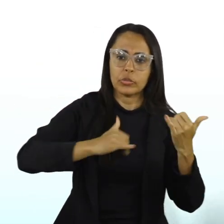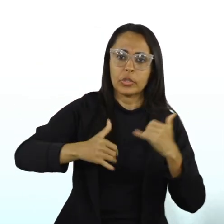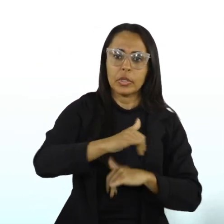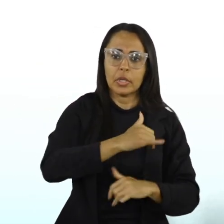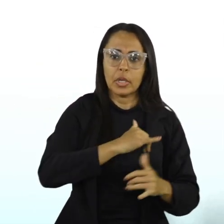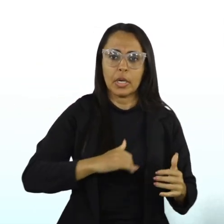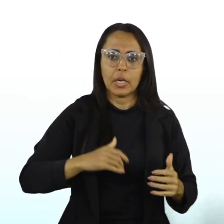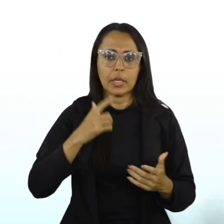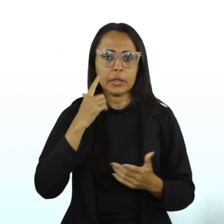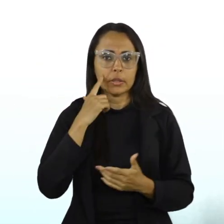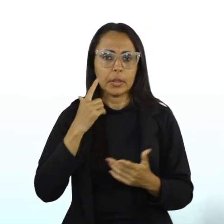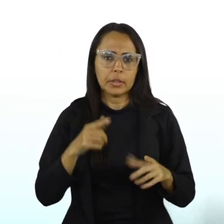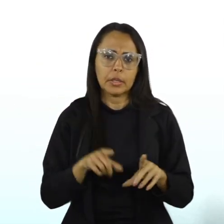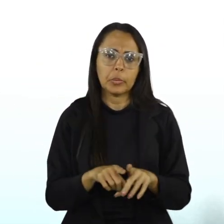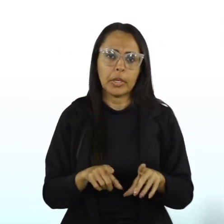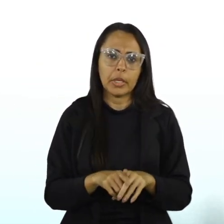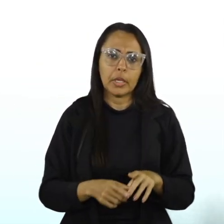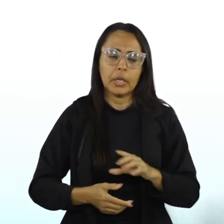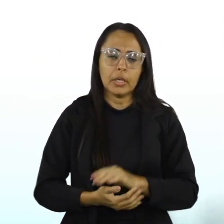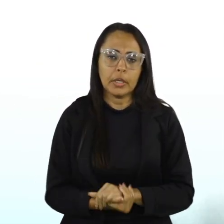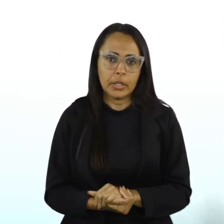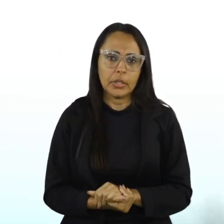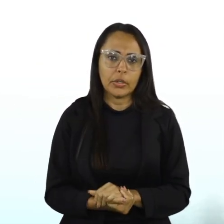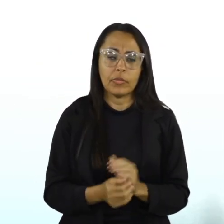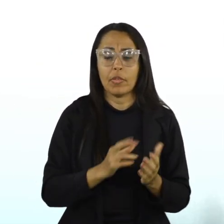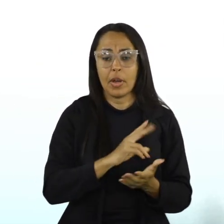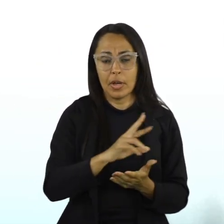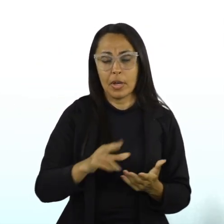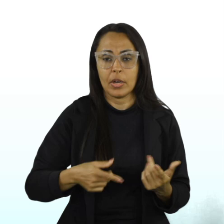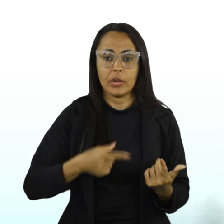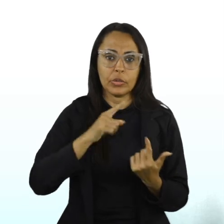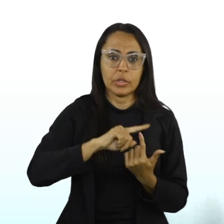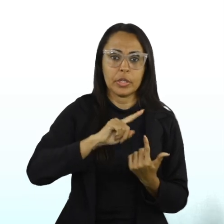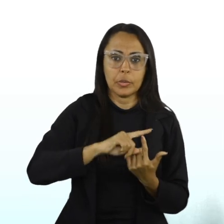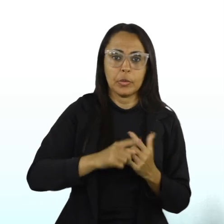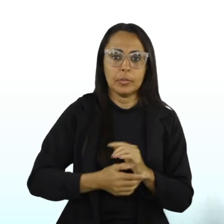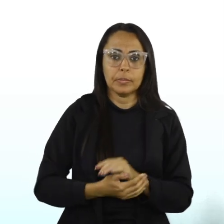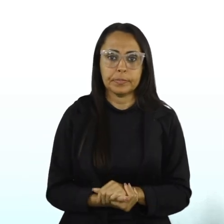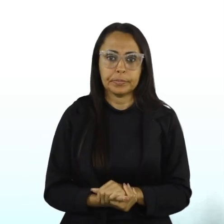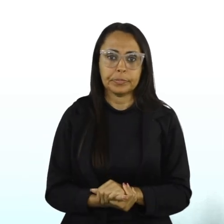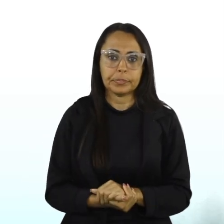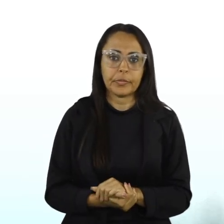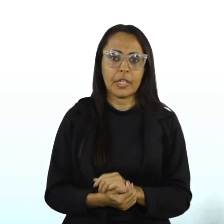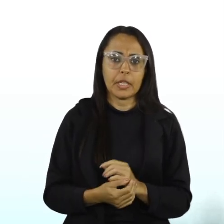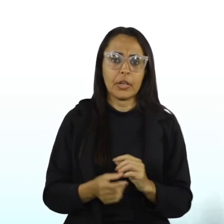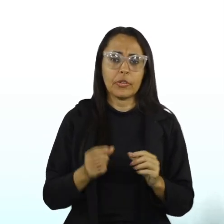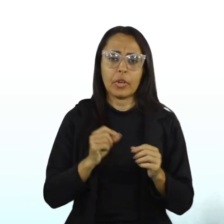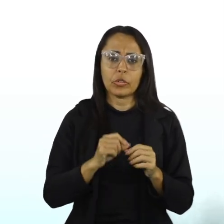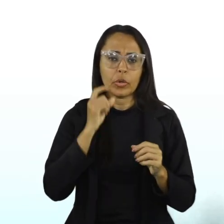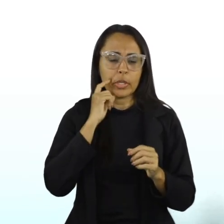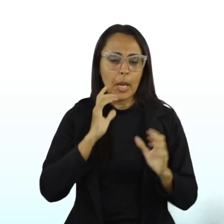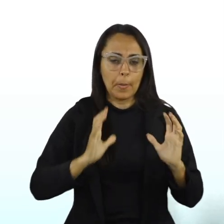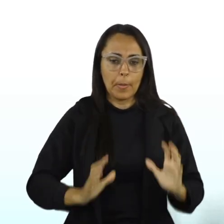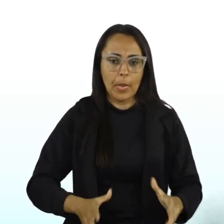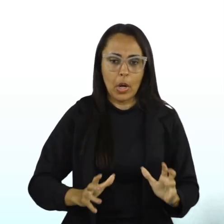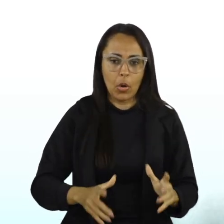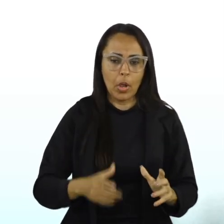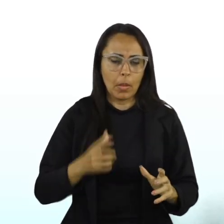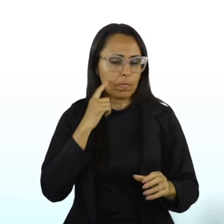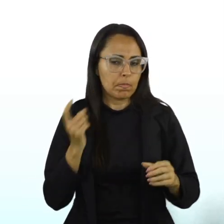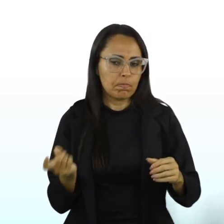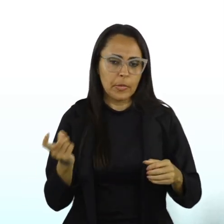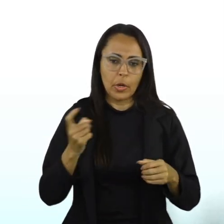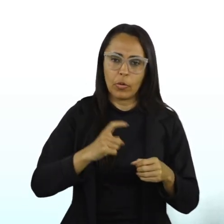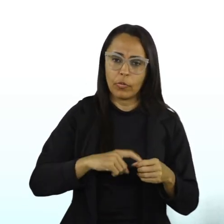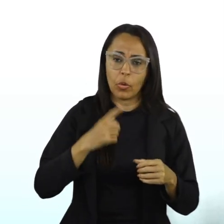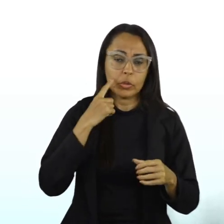da deformação, a energia gravitacional, a energia sonora. Então, essas dissipações é que faz com que a bola não volte para a